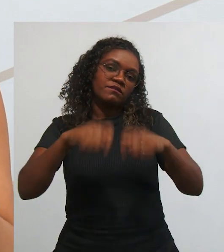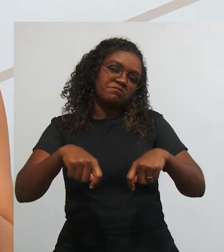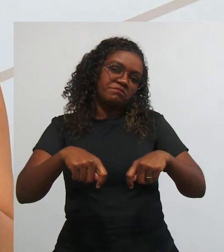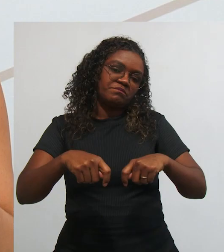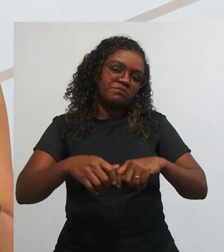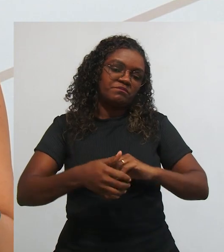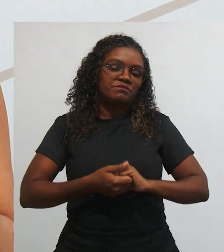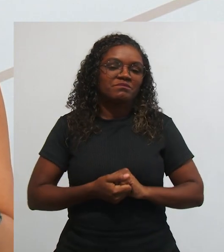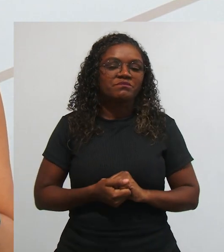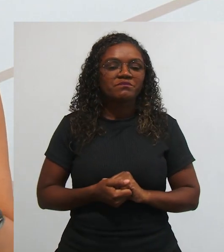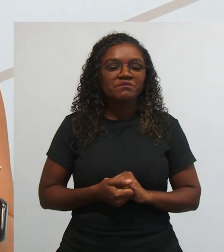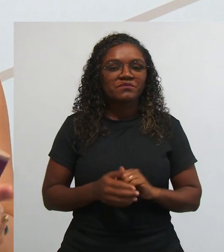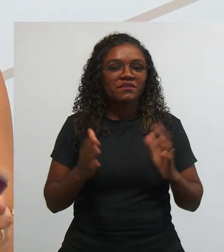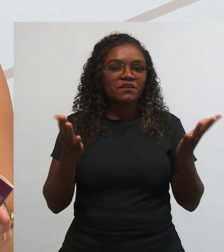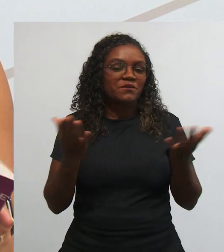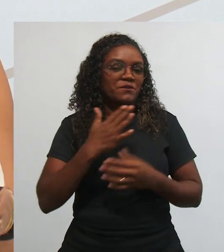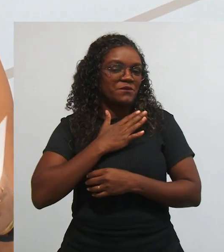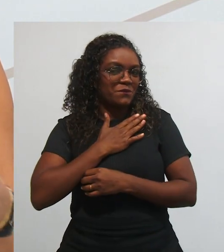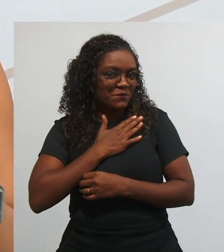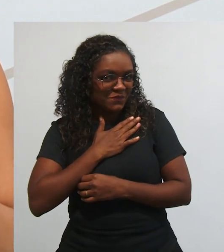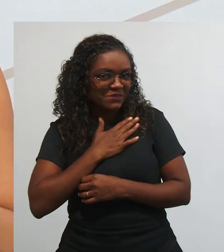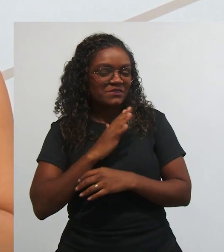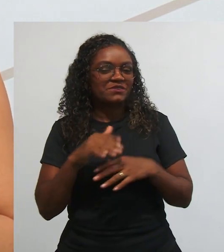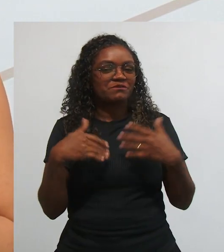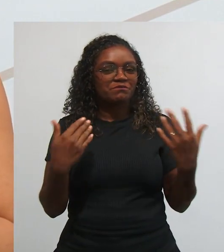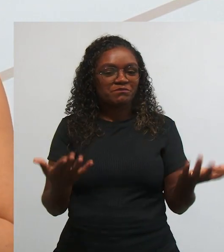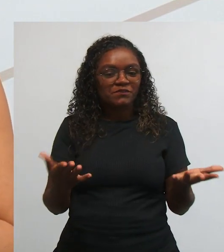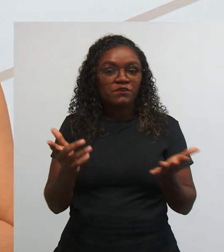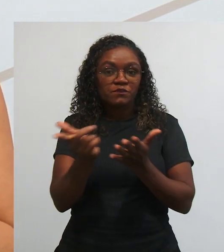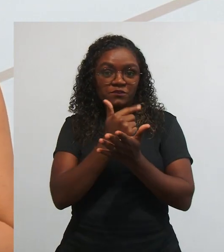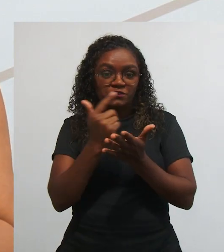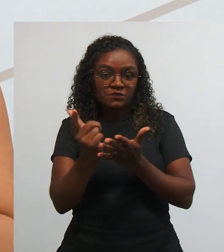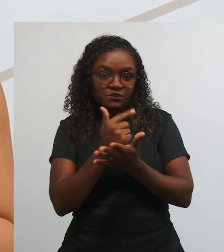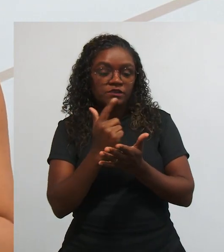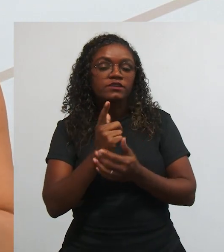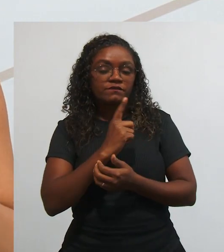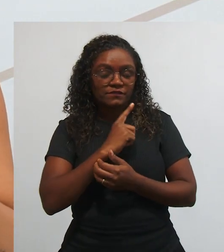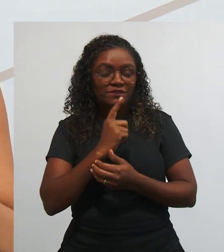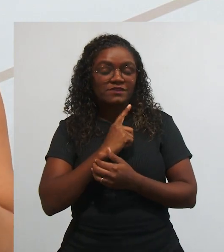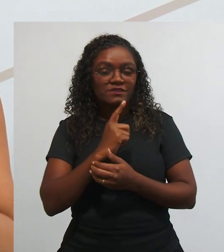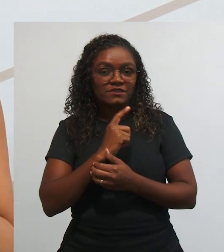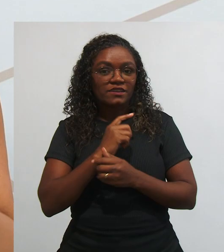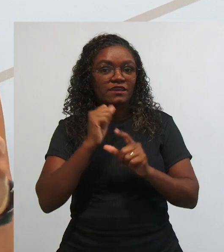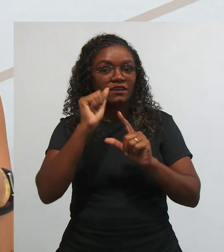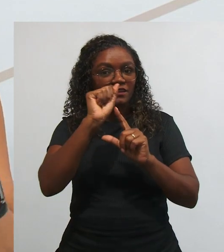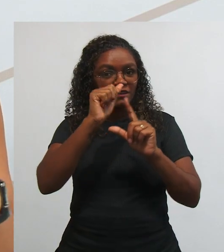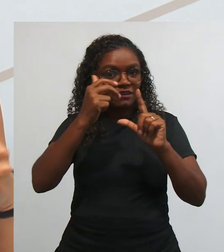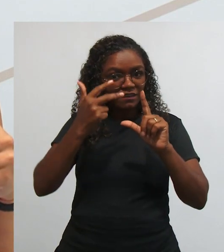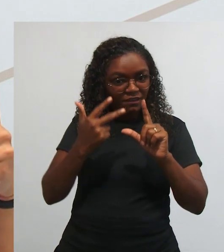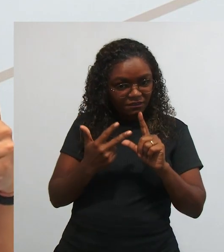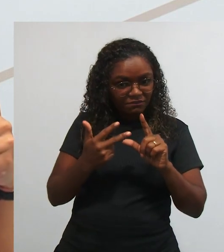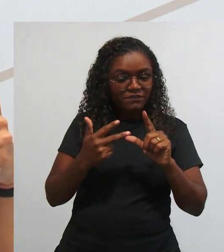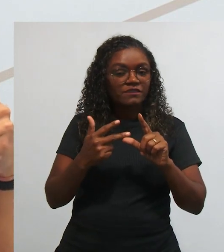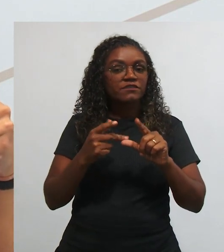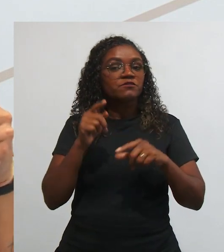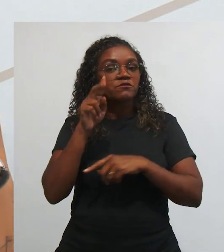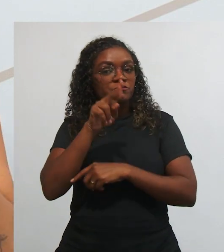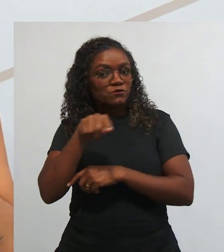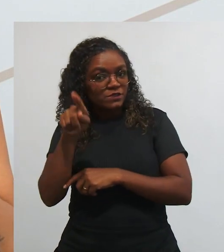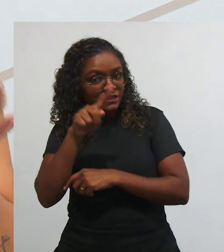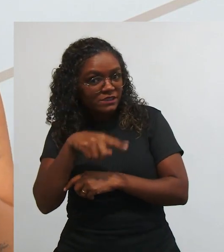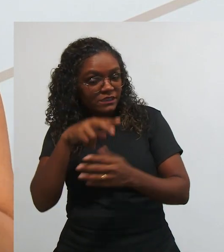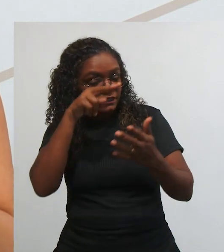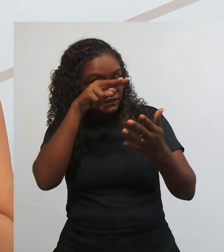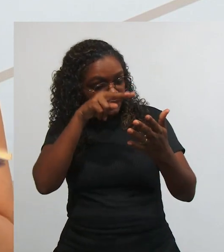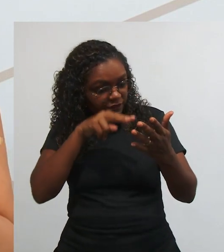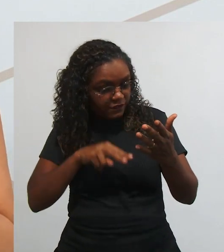possível. Ai, que tudo! Adoro! O nosso livro do Paulinho está disponível no ambiente virtual para você acessar, ler na